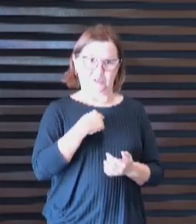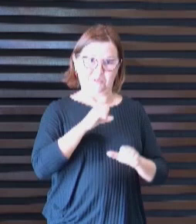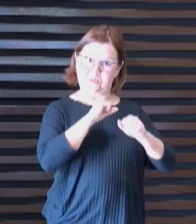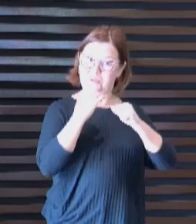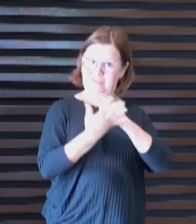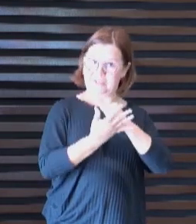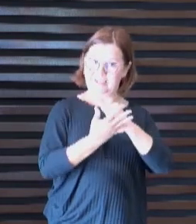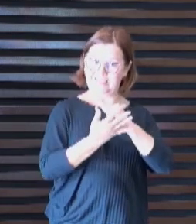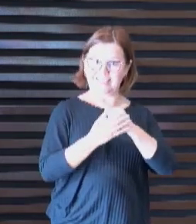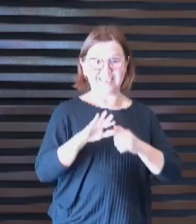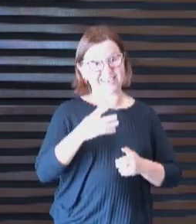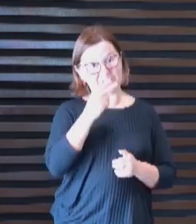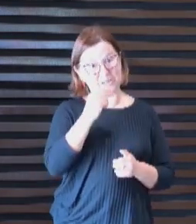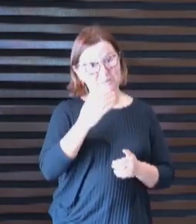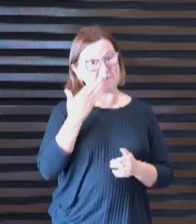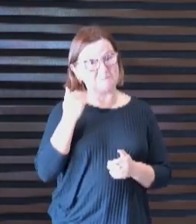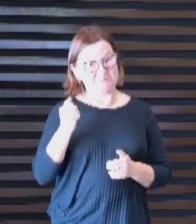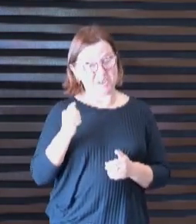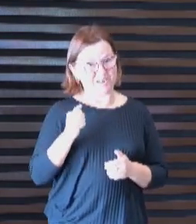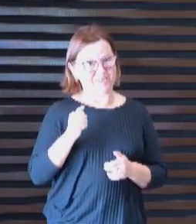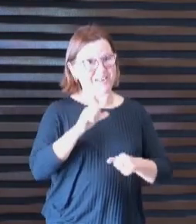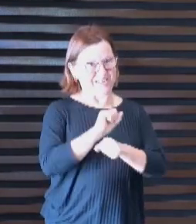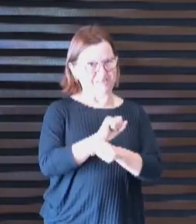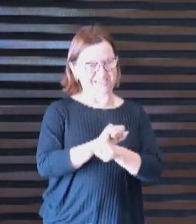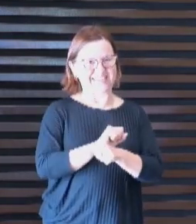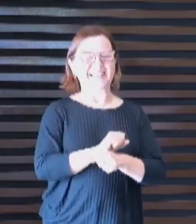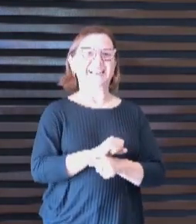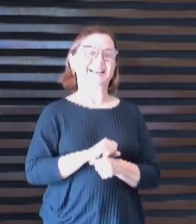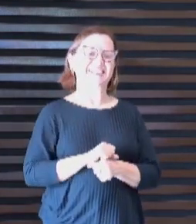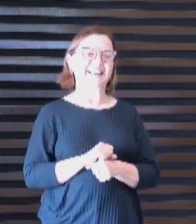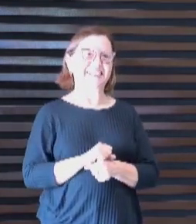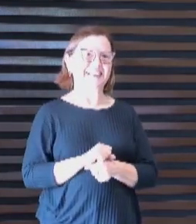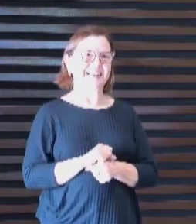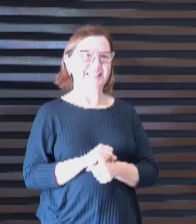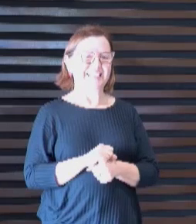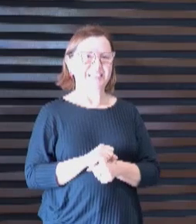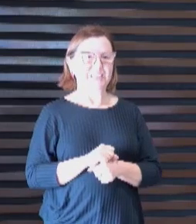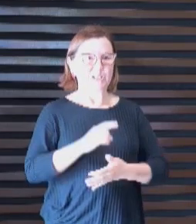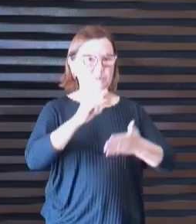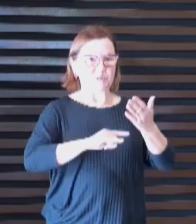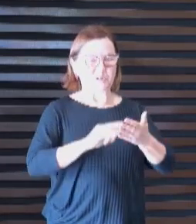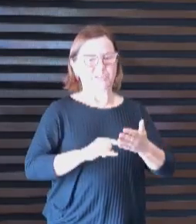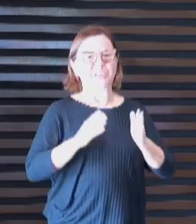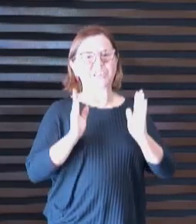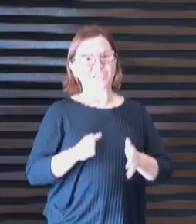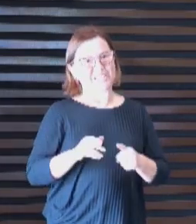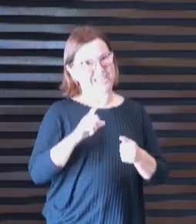suspender naquele período, e agora nós vamos retomar. Então esse boletim ele já saiu um mês atrás, um pouco mais de um mês atrás,